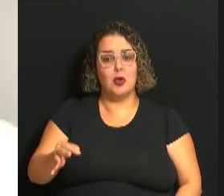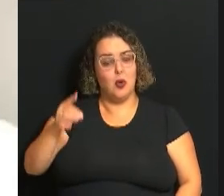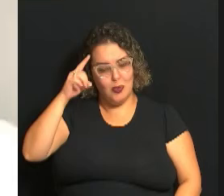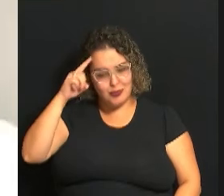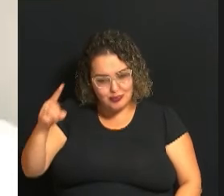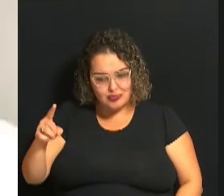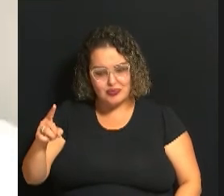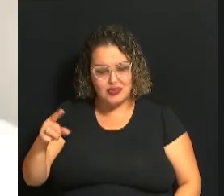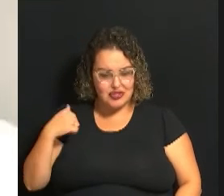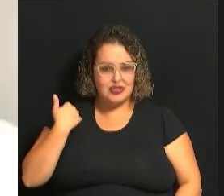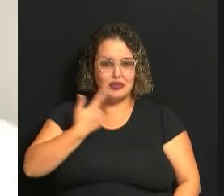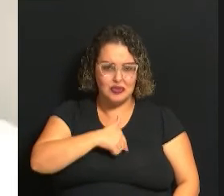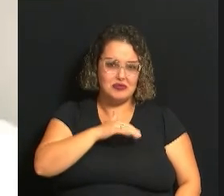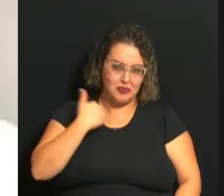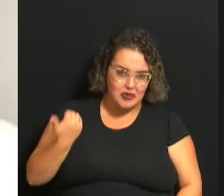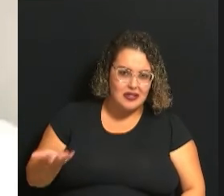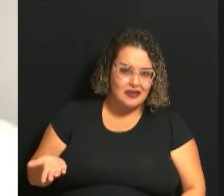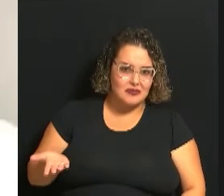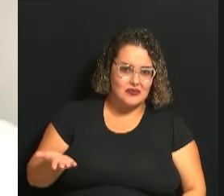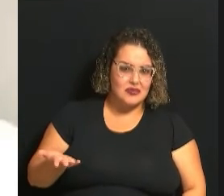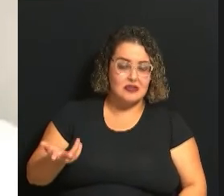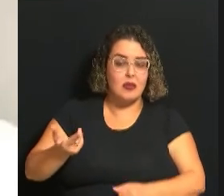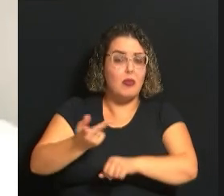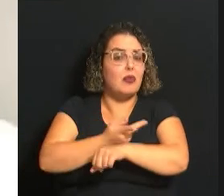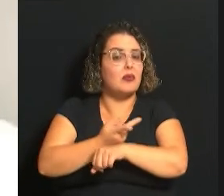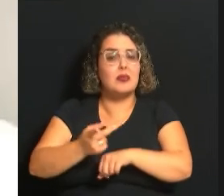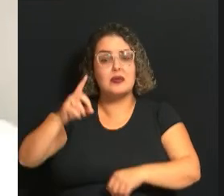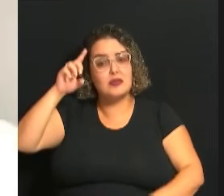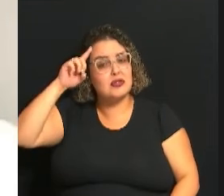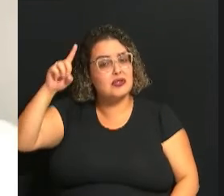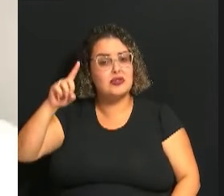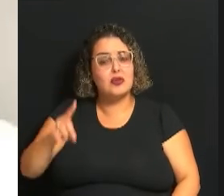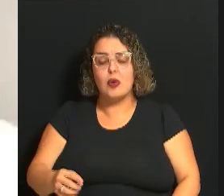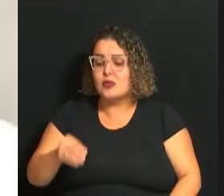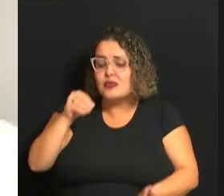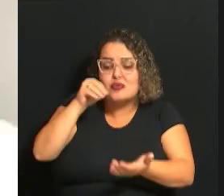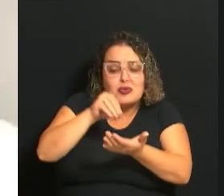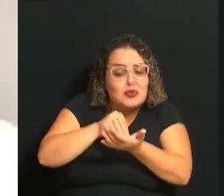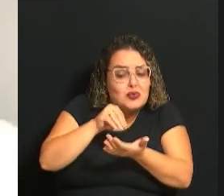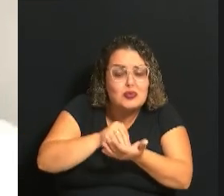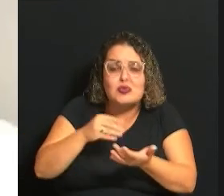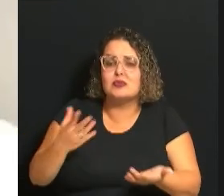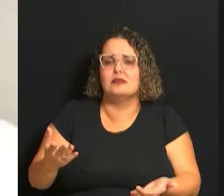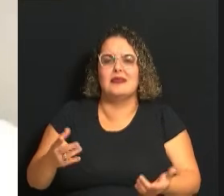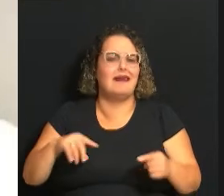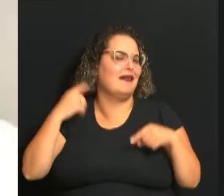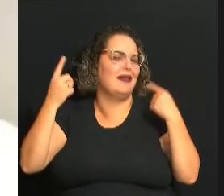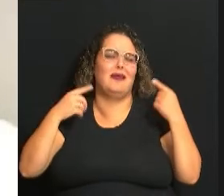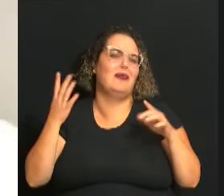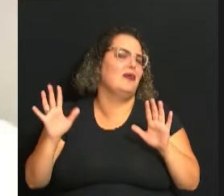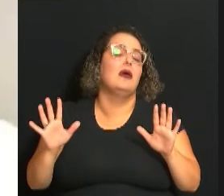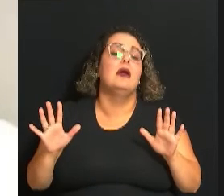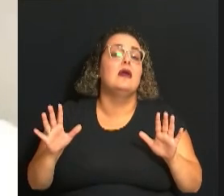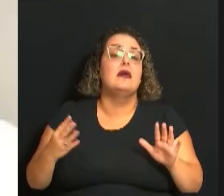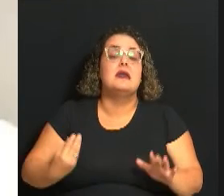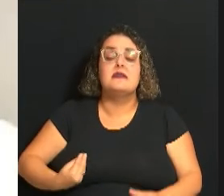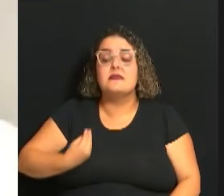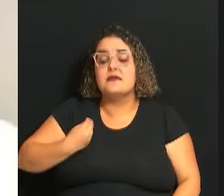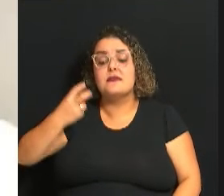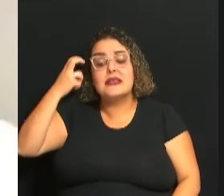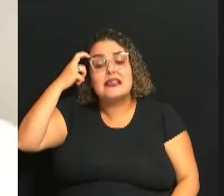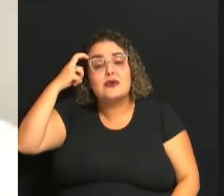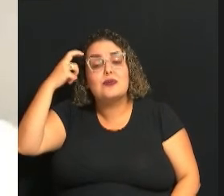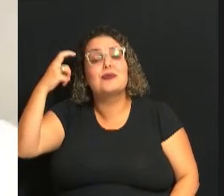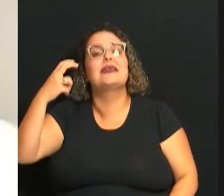né? Então, eu procuro viver todos os dias como se fosse o último, mas sem loucura. Viver com a inteligência da